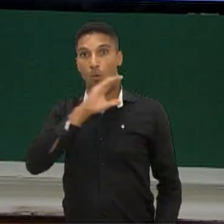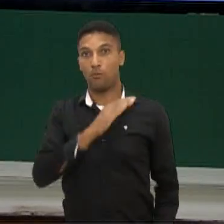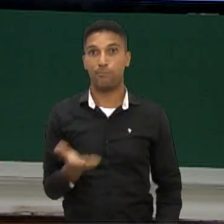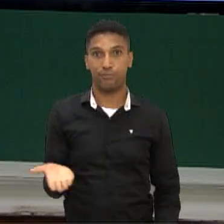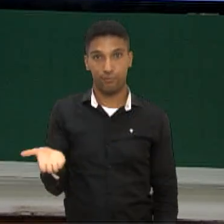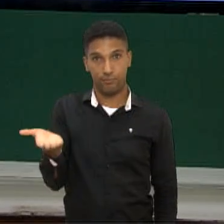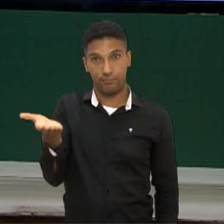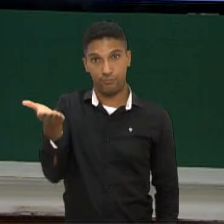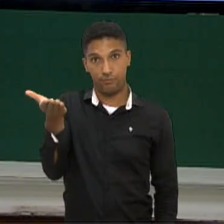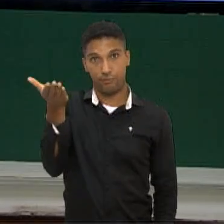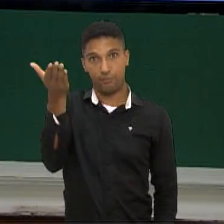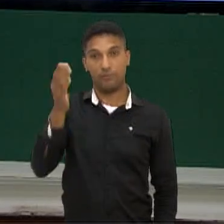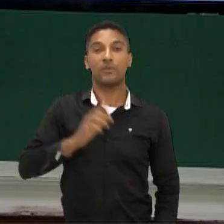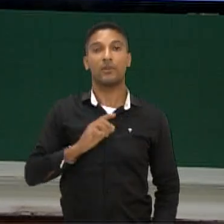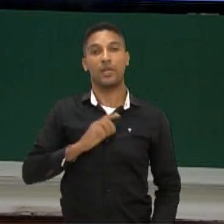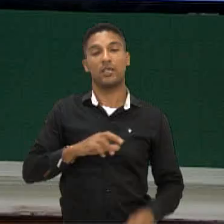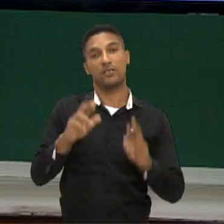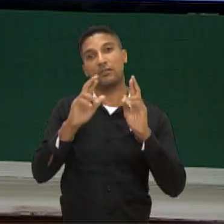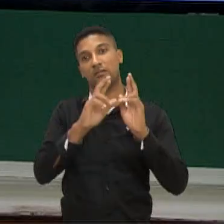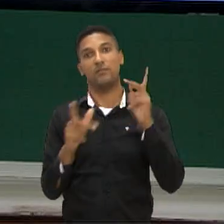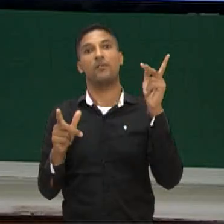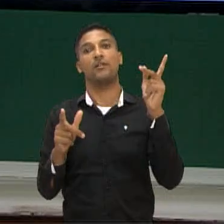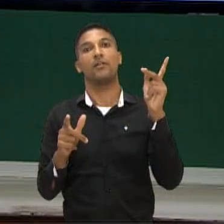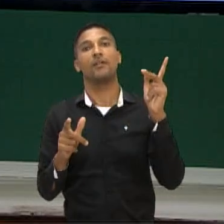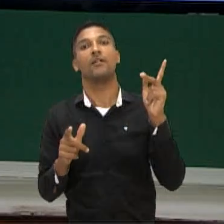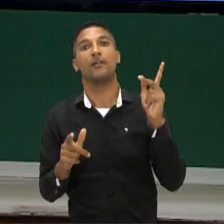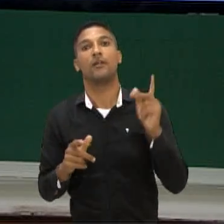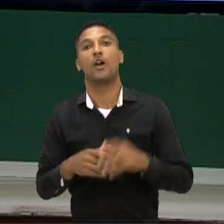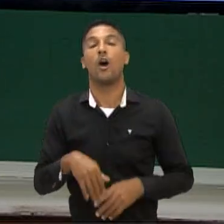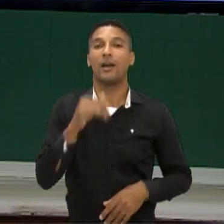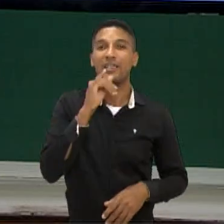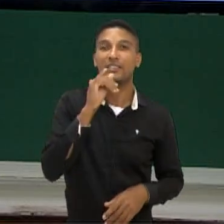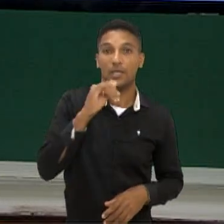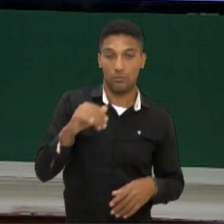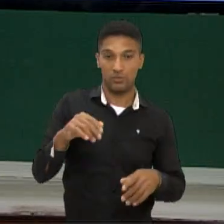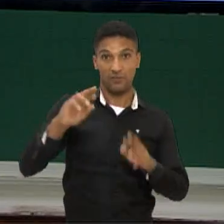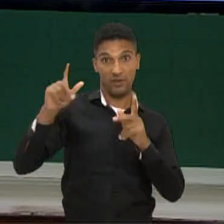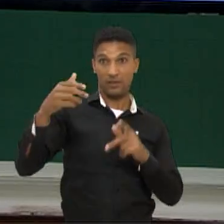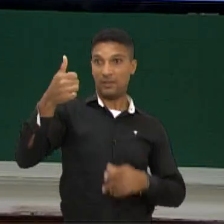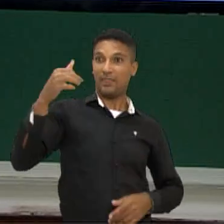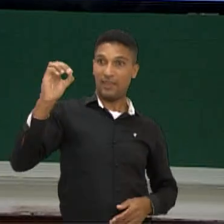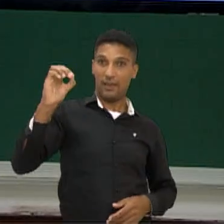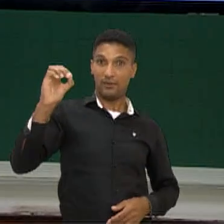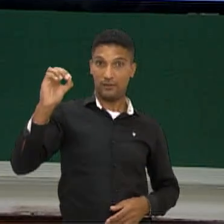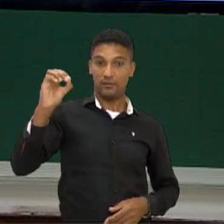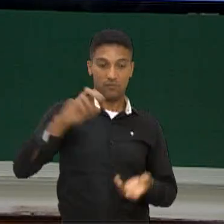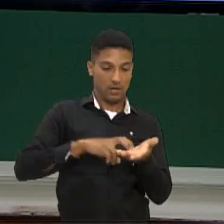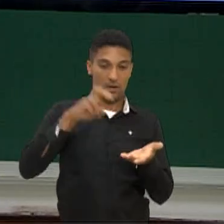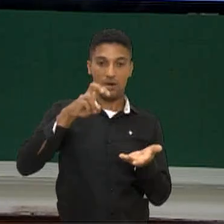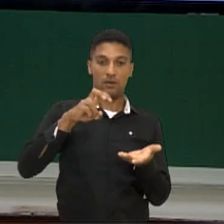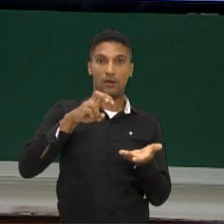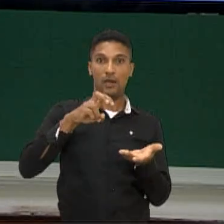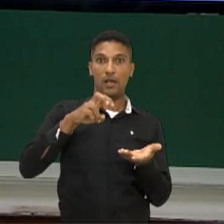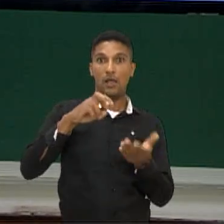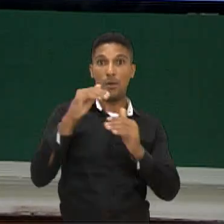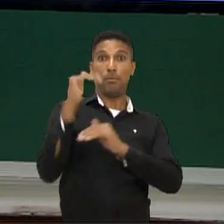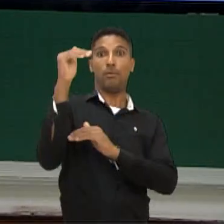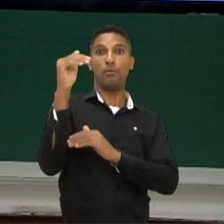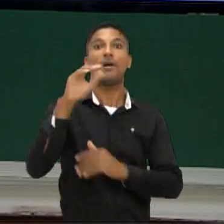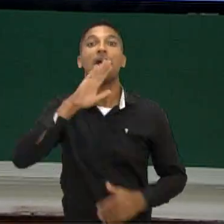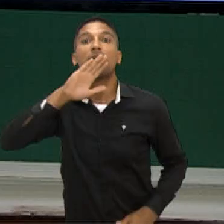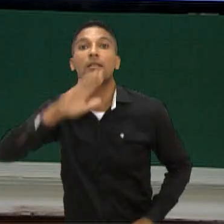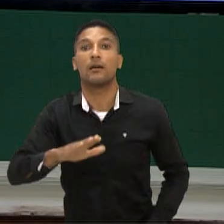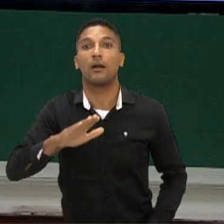graus. 10 graus menos 25, 15. Então, essa diferença ao longo do dia é chamado de